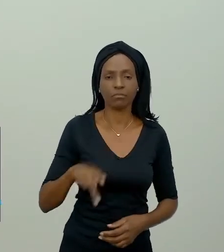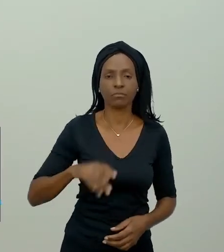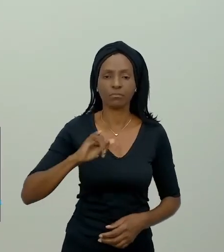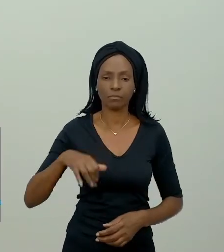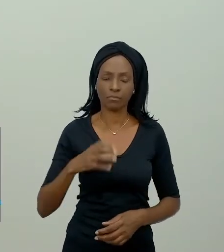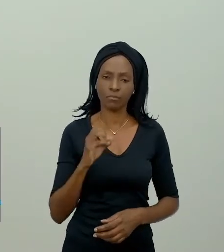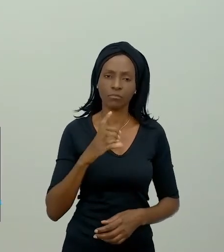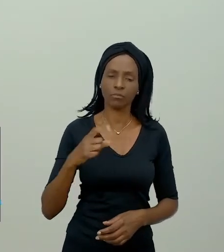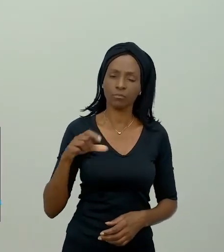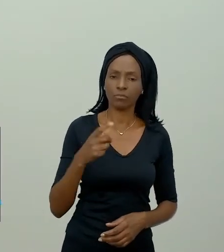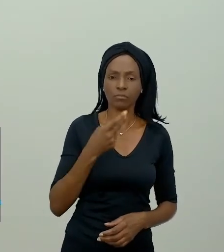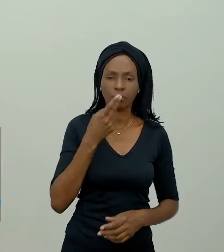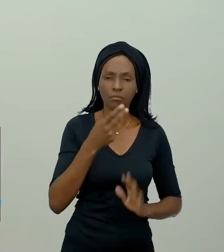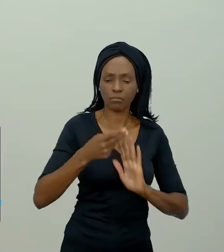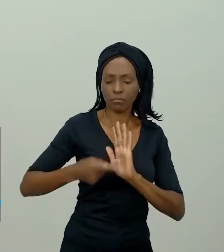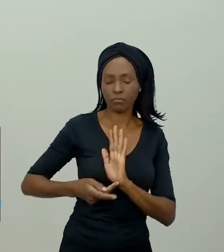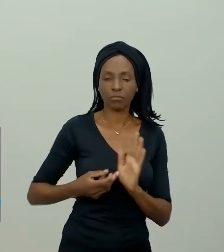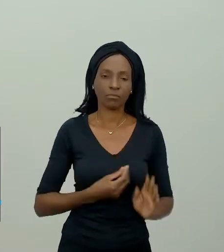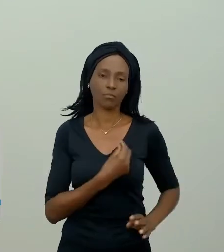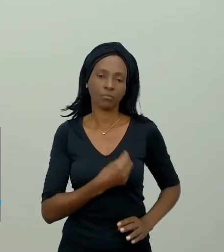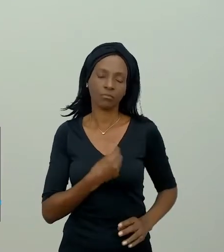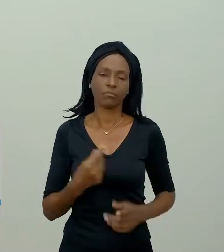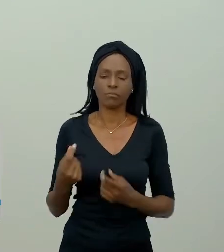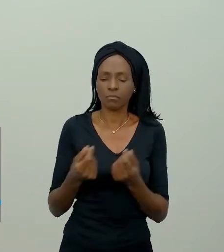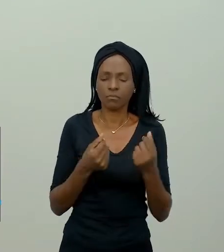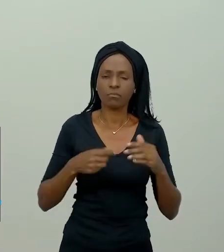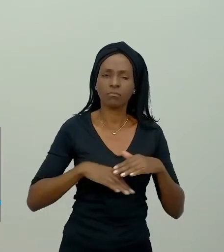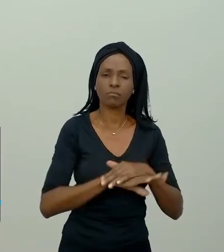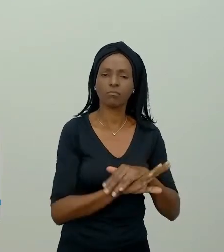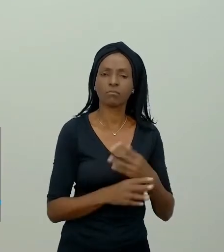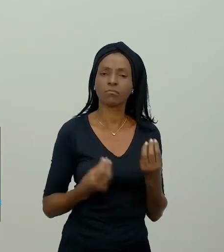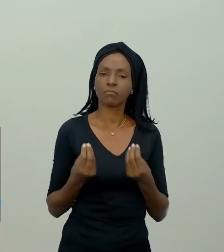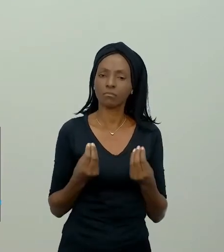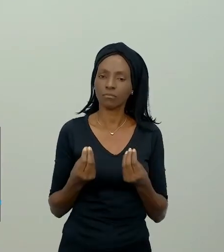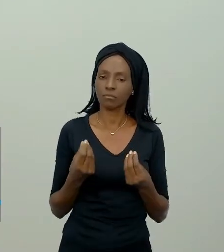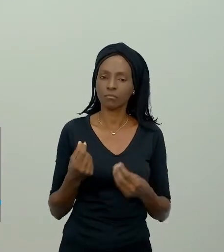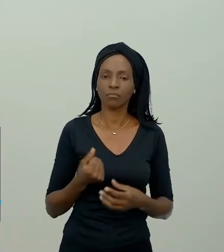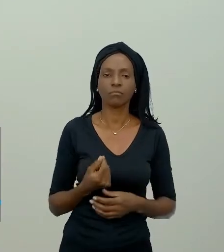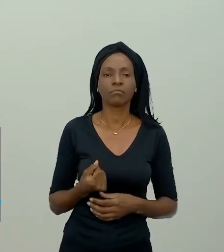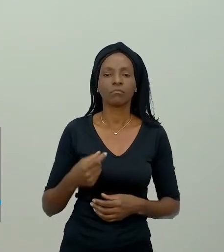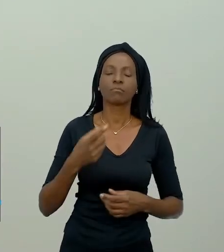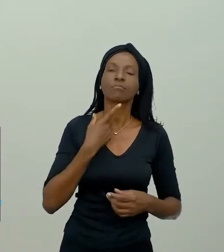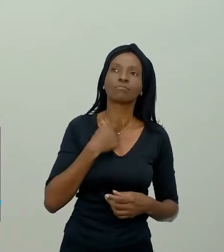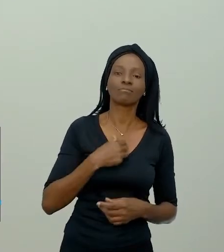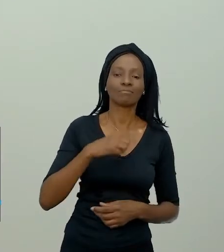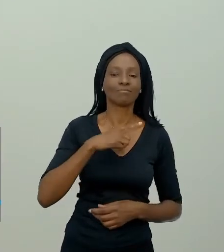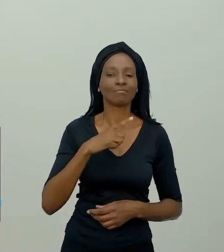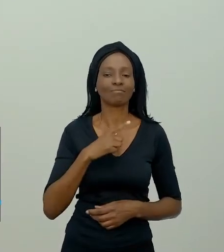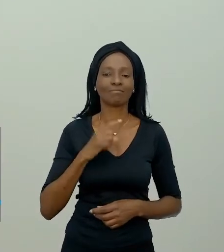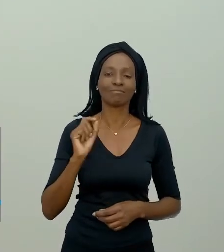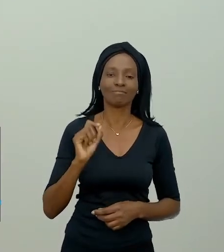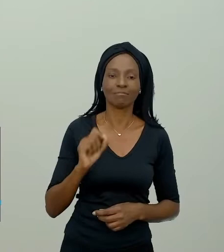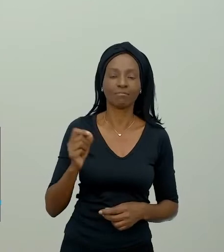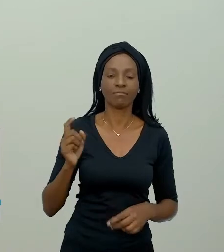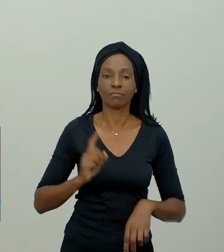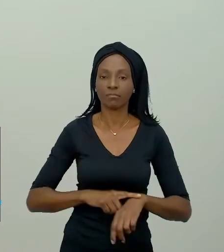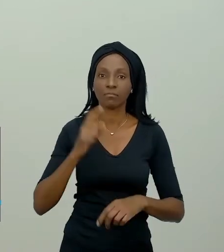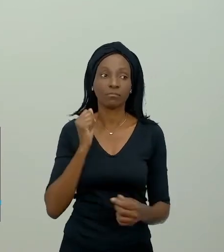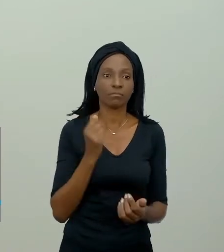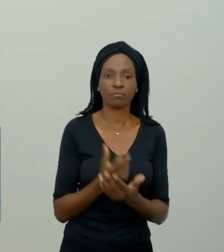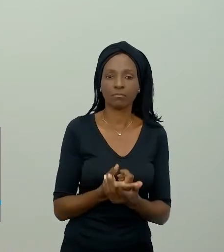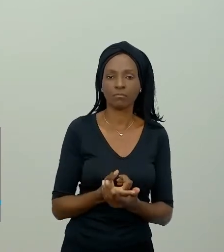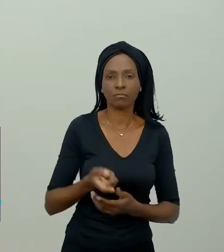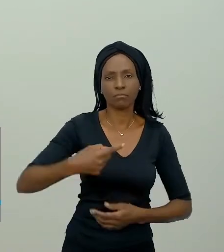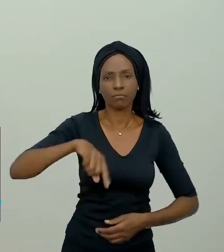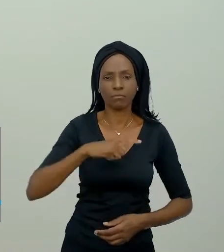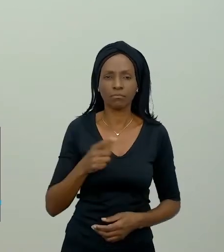nossos aspectos financeiros. Como a gente guarda o dinheiro? O que é desejo e o que é necessidade na hora do consumo? Será que a